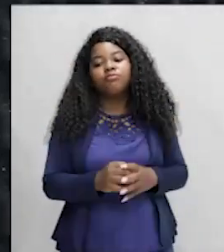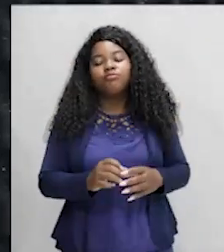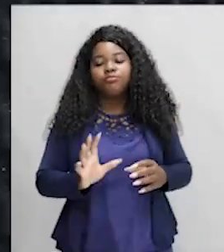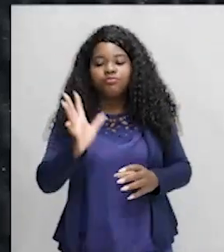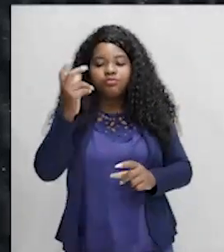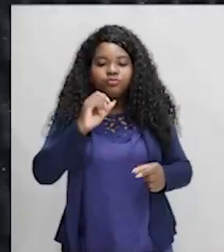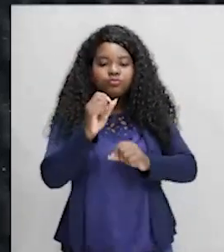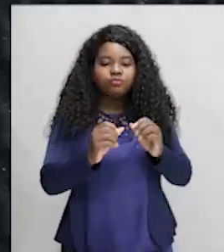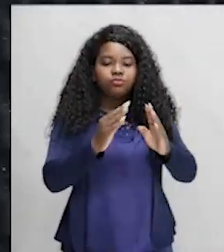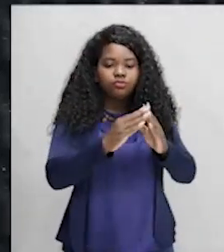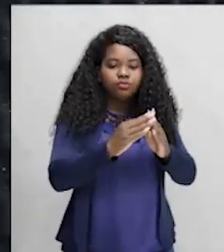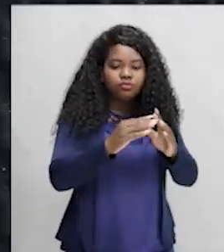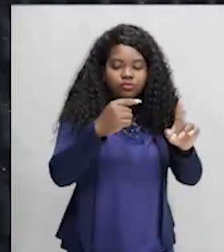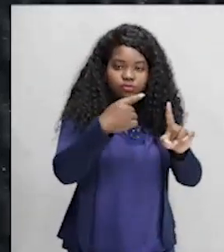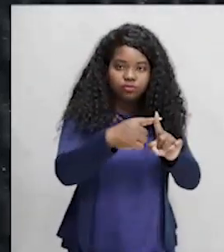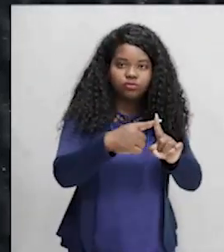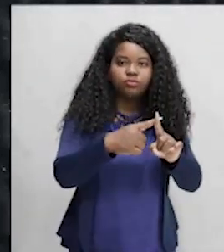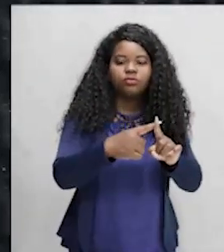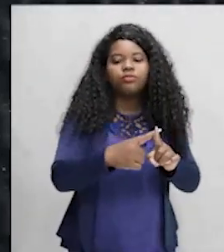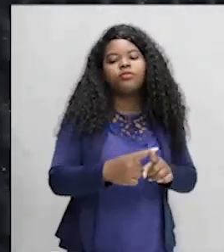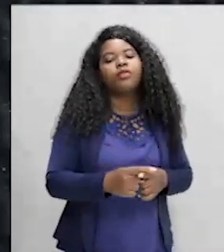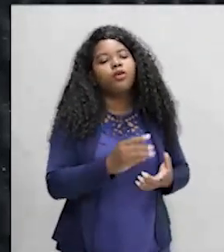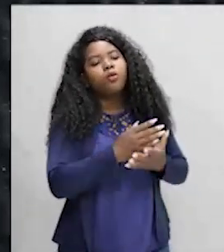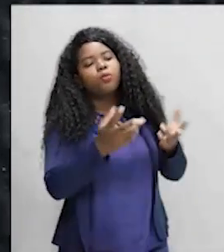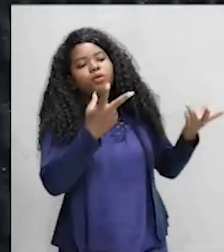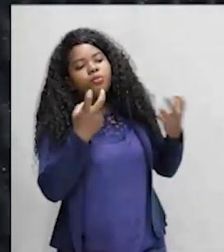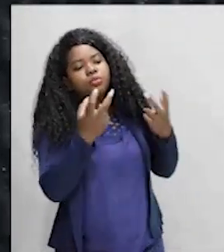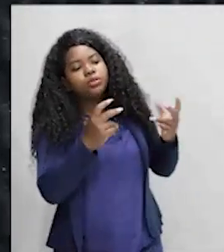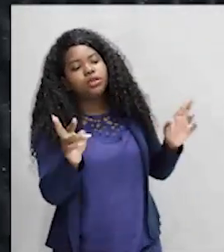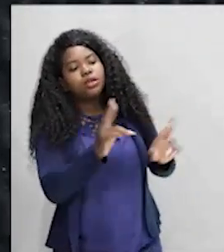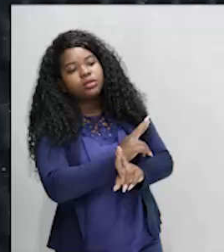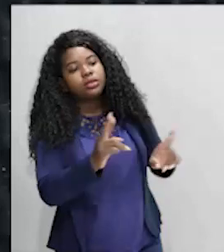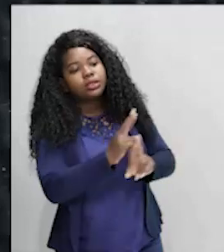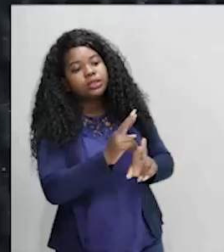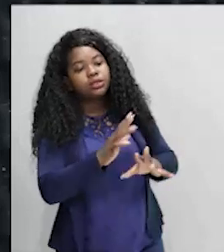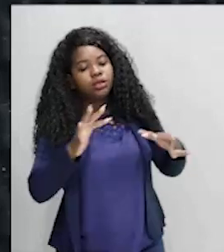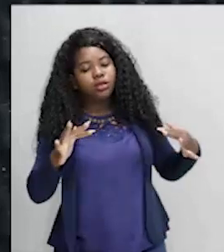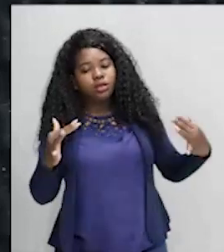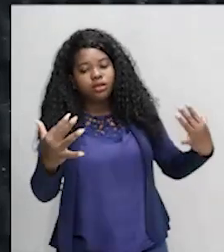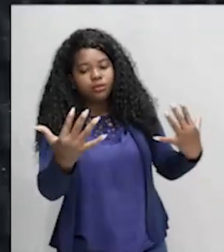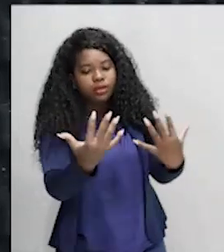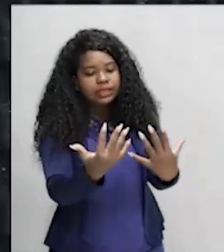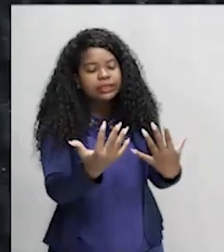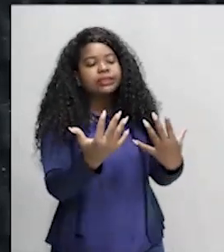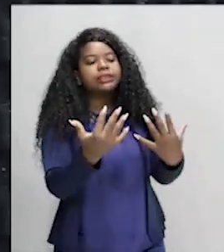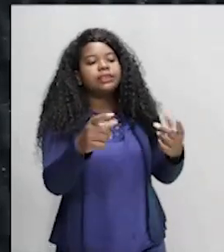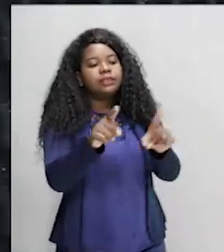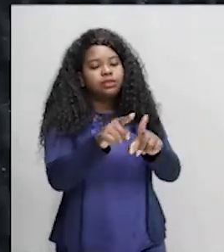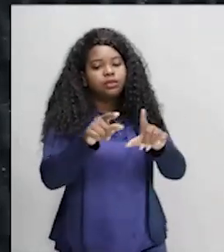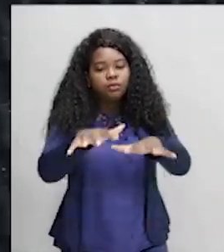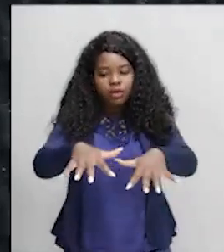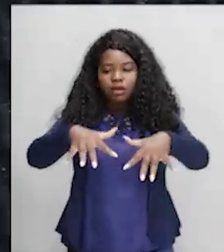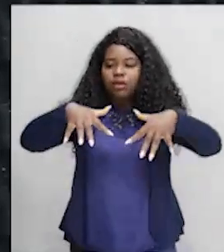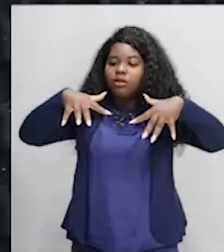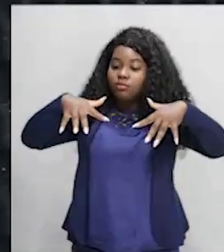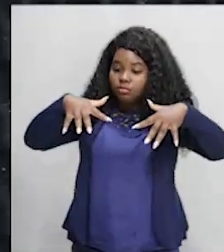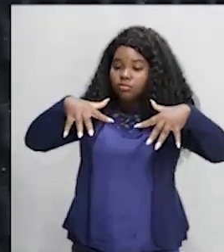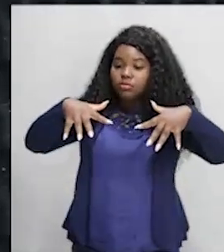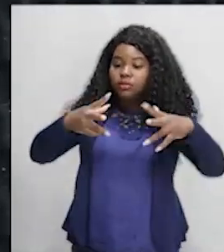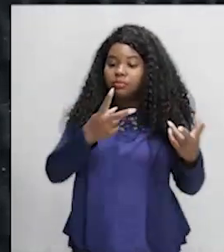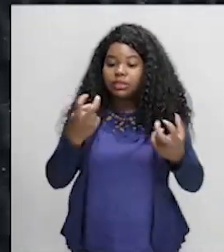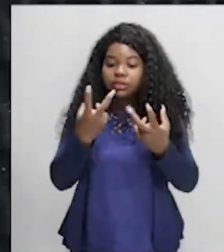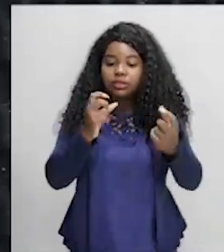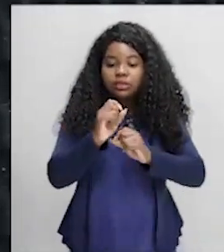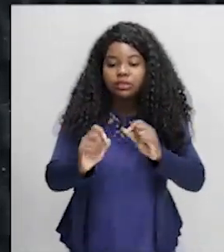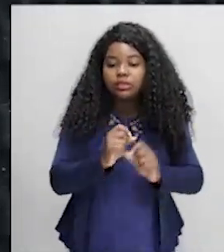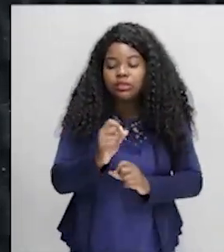gente começa a perceber e conhecer a história dessa relação entre plateia e o palco, aí você percebe que muita coisa